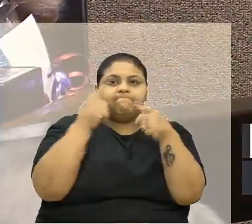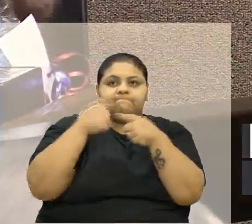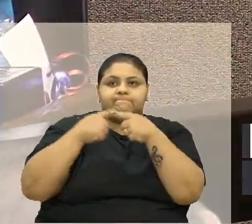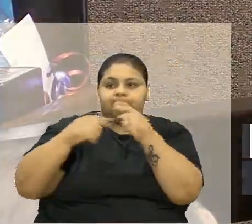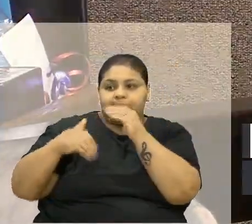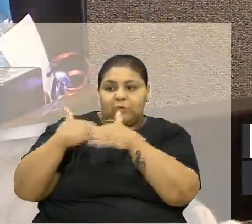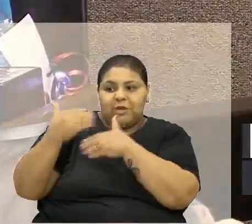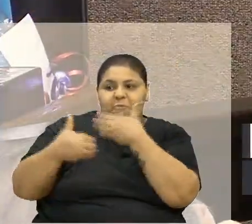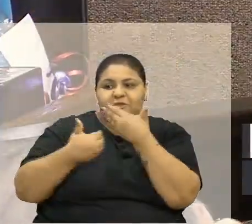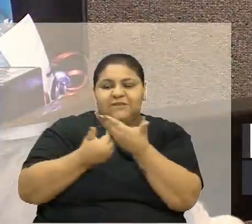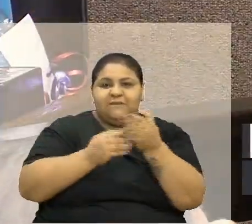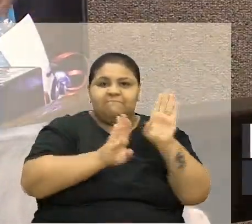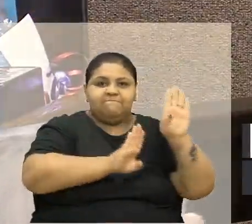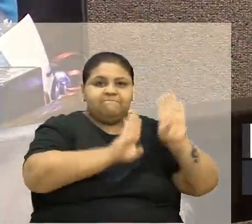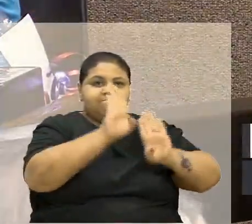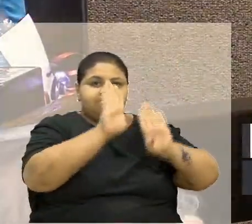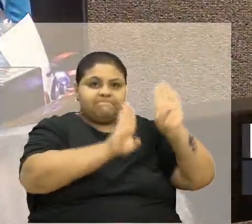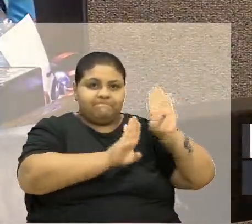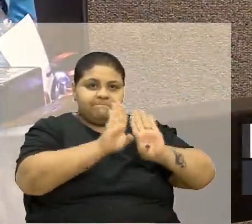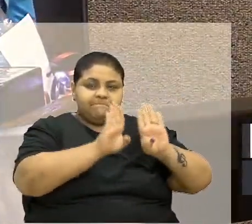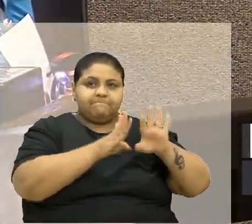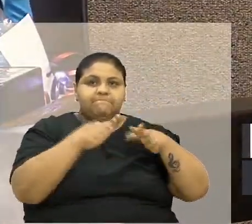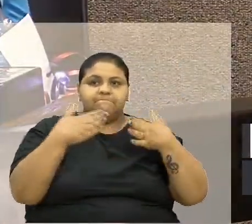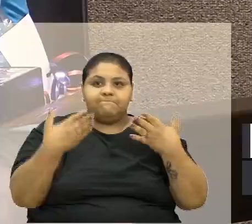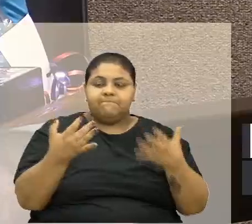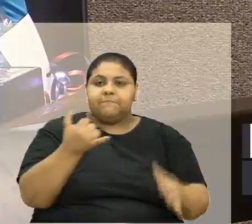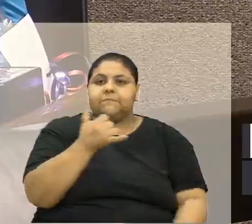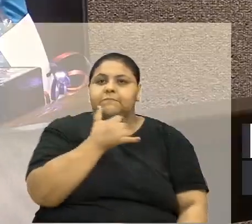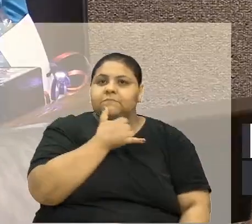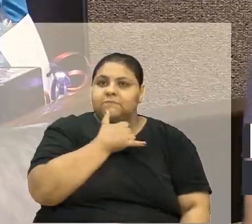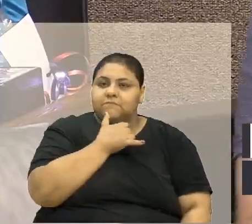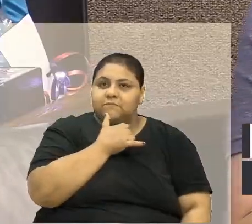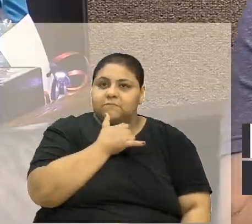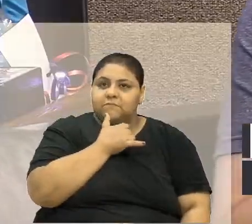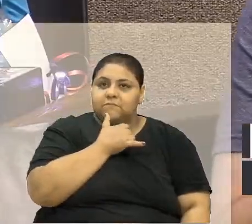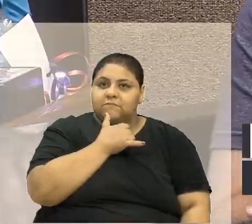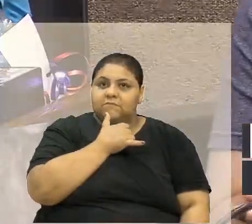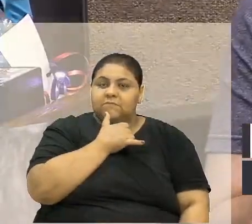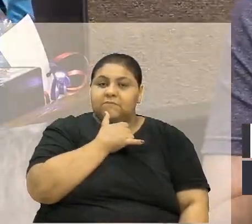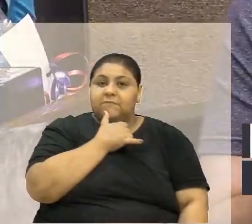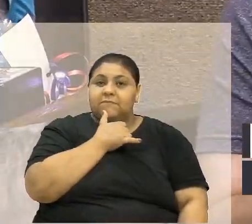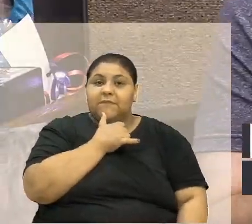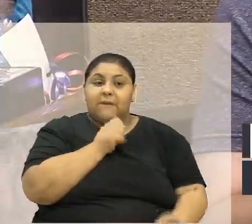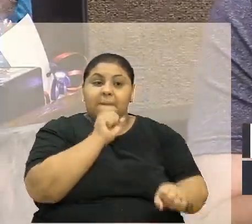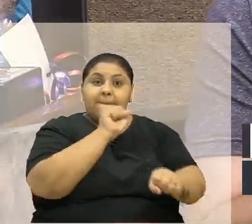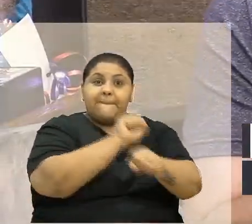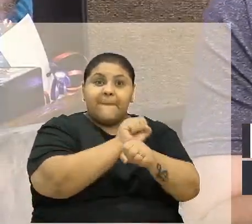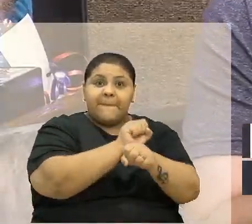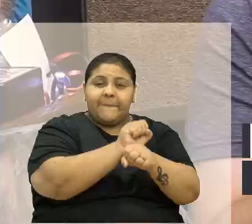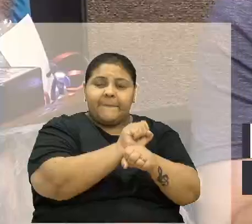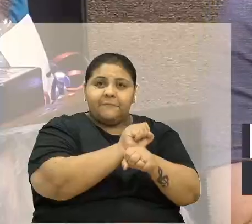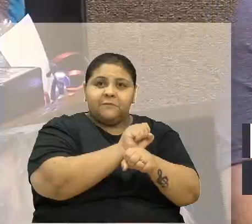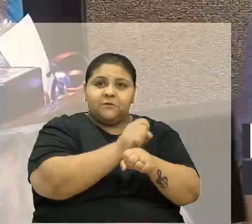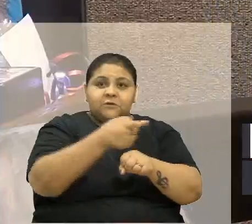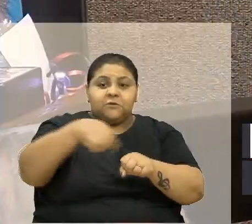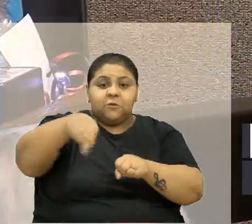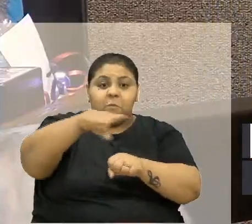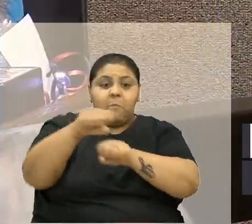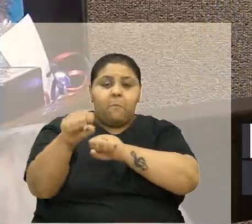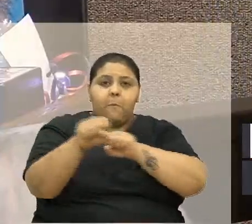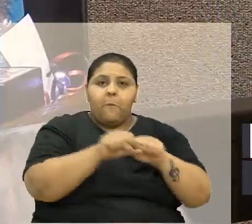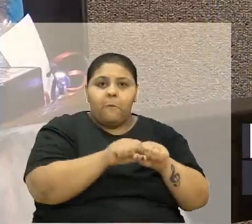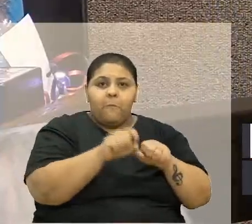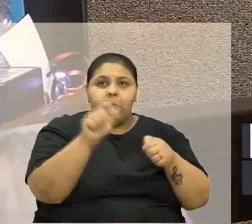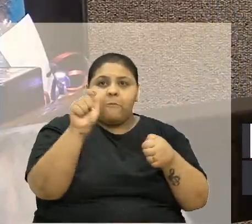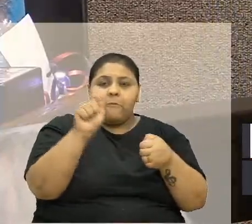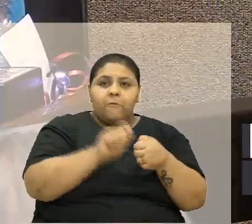de licitação, são situações que, infelizmente, interrompem com que a gente possa